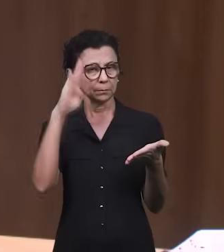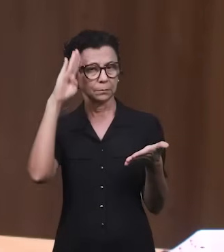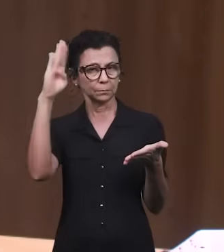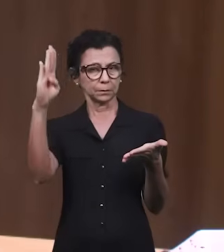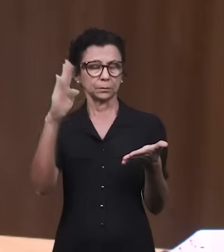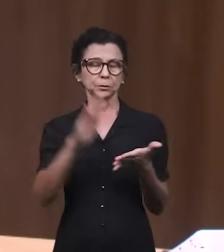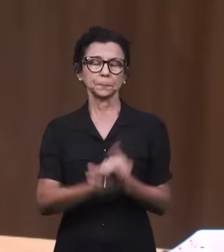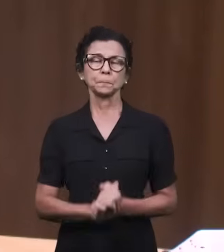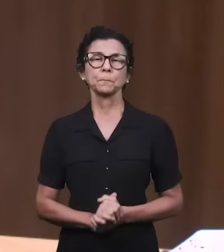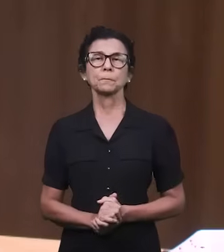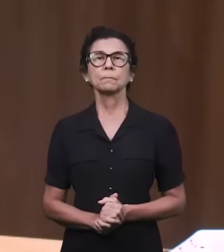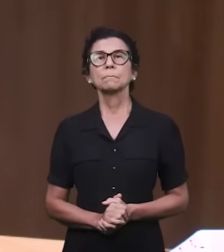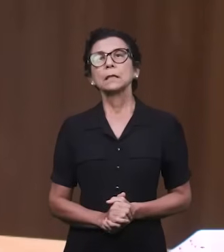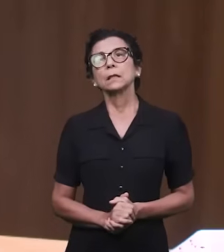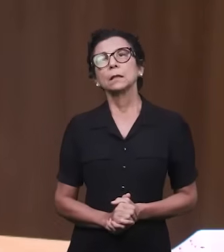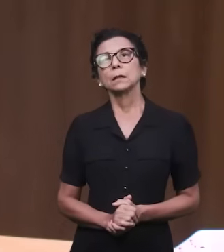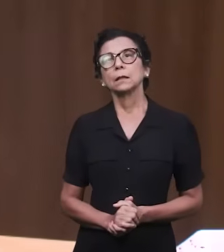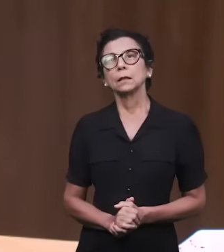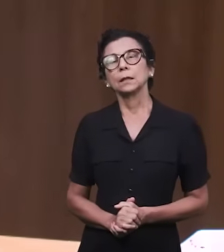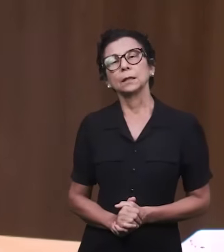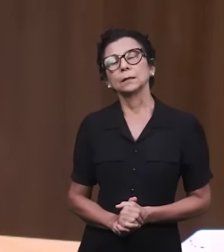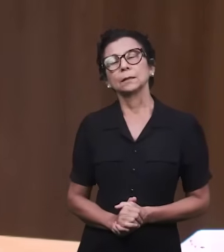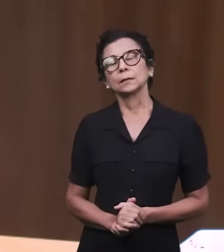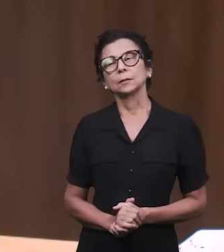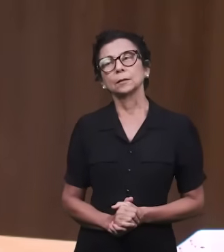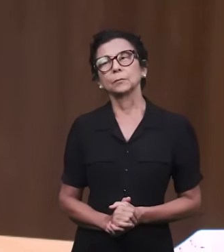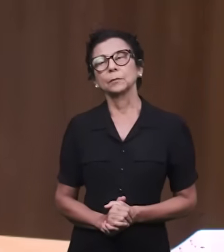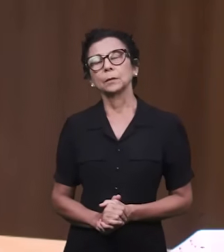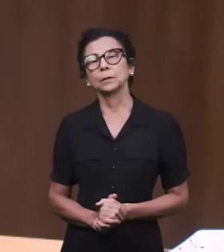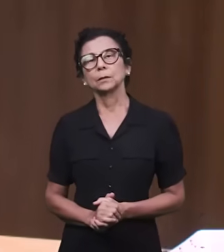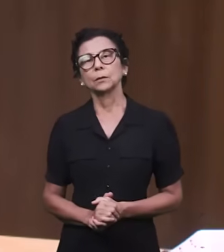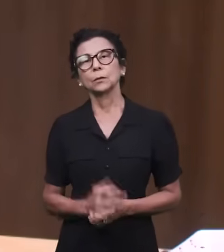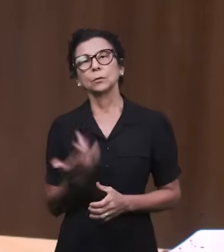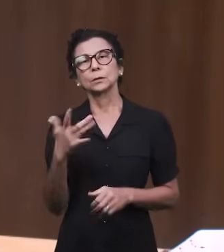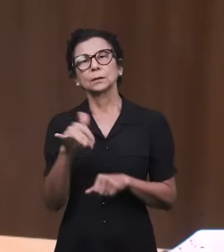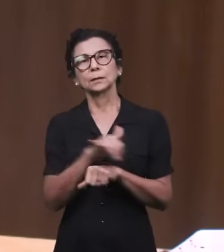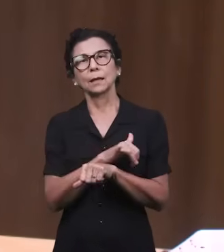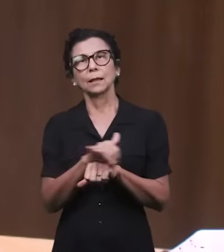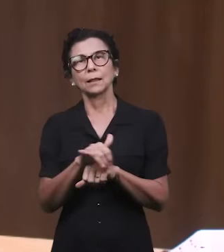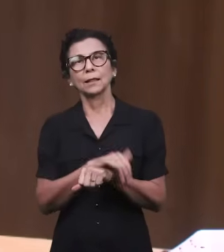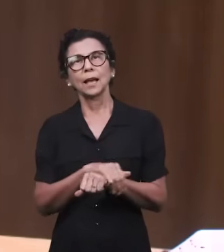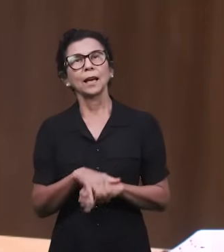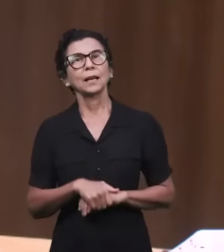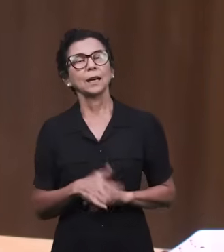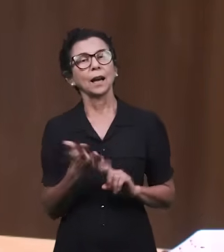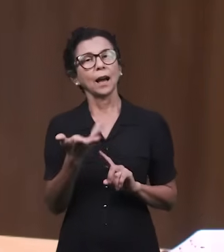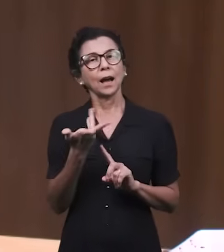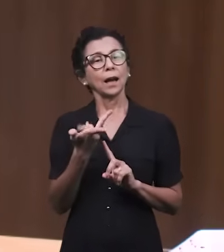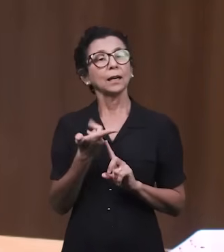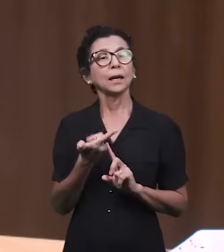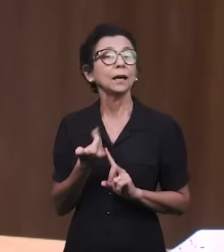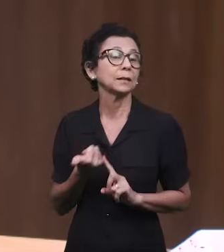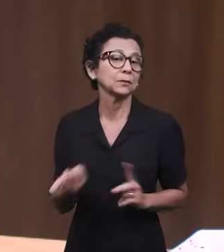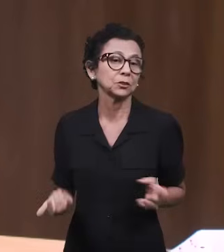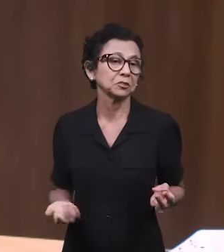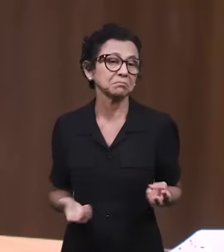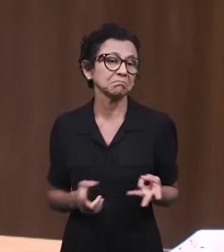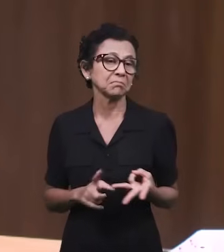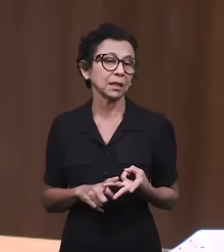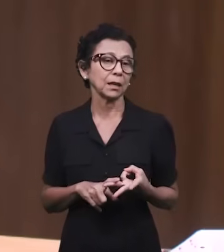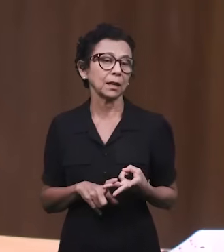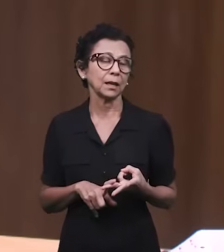principalmente. Outras metodologias, podemos também trazer artes para a vida dos nossos filhos, podemos